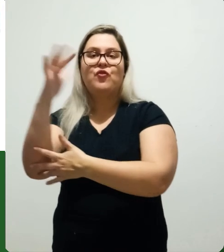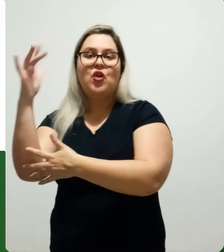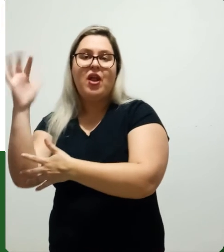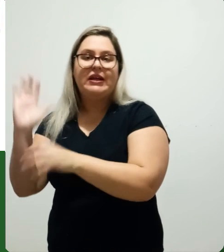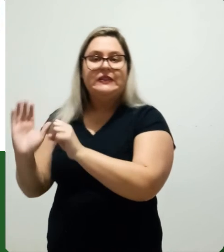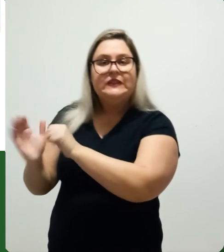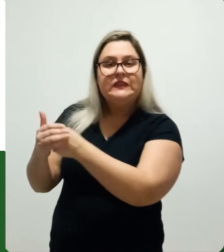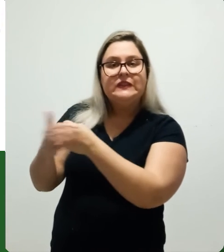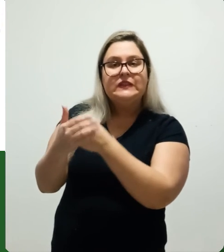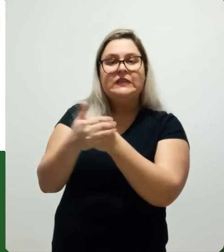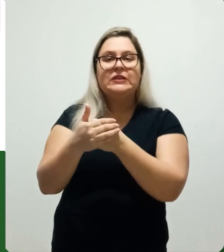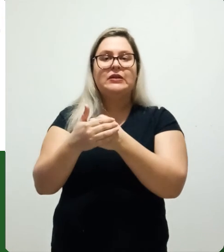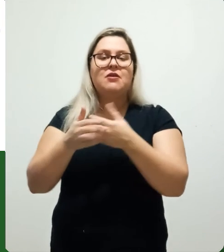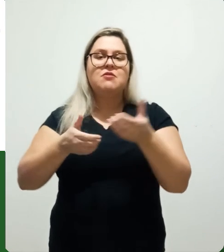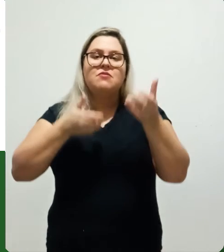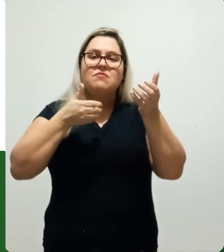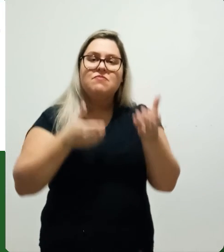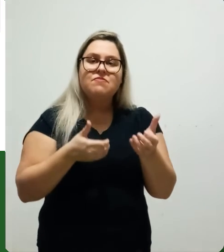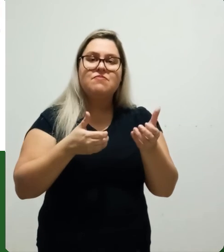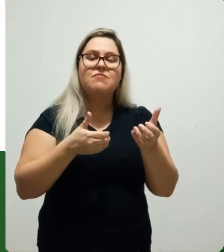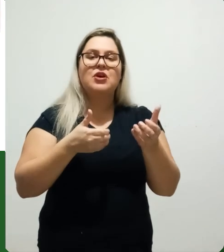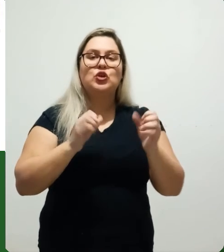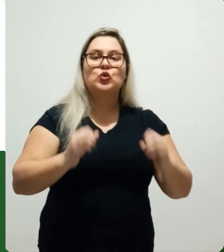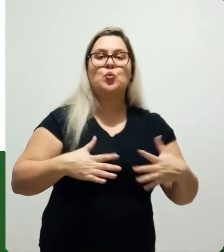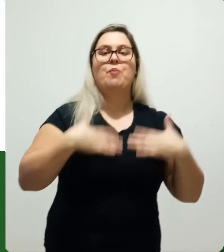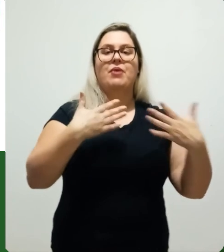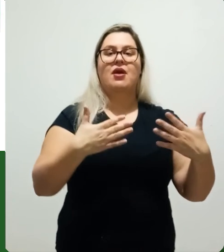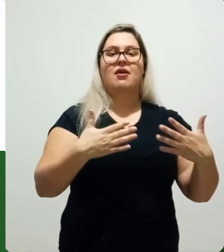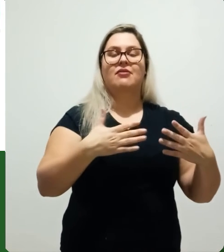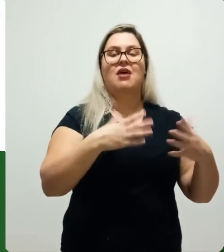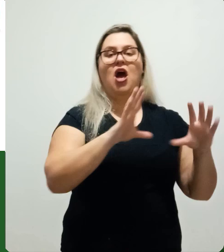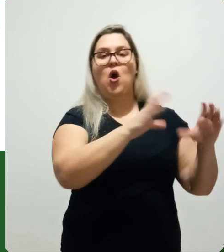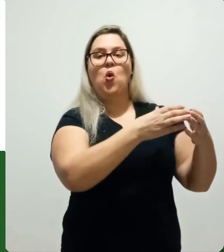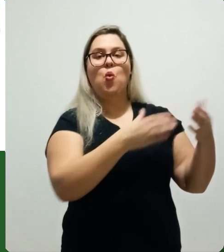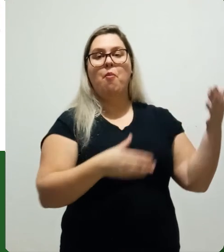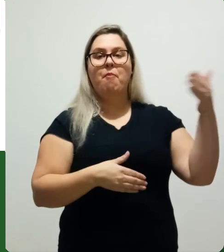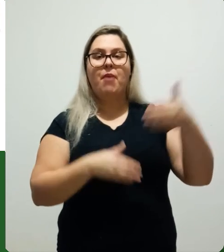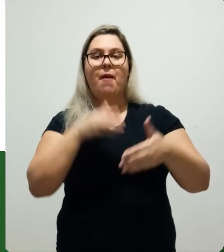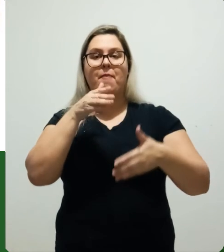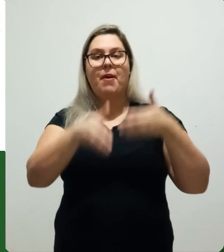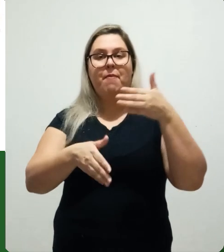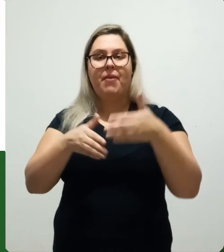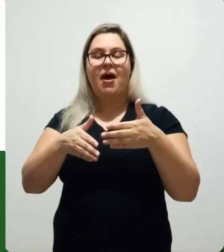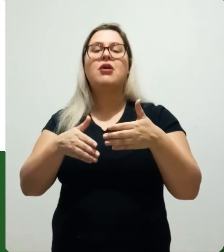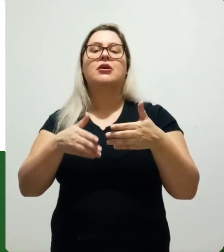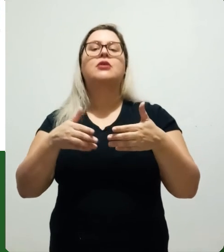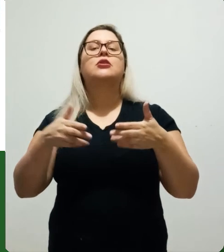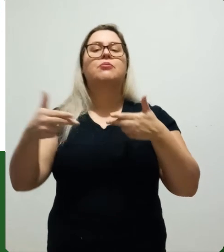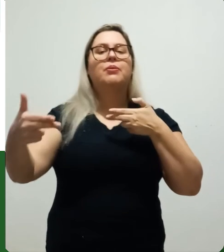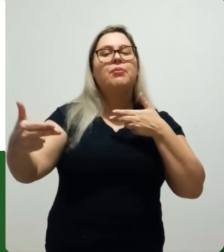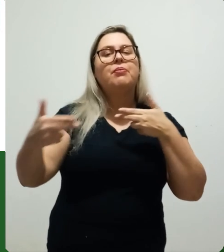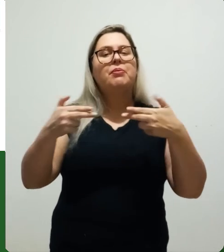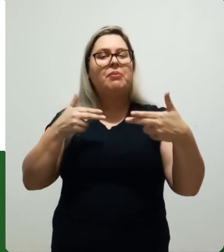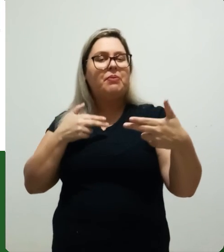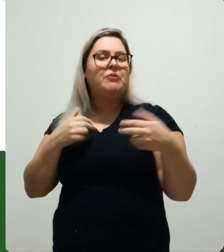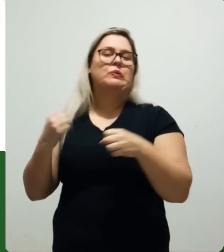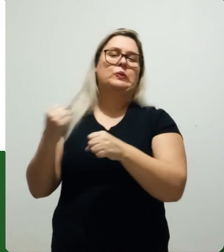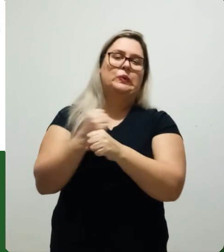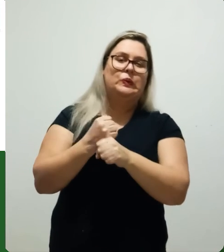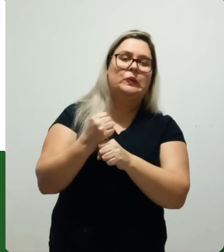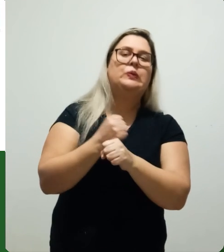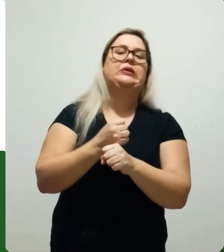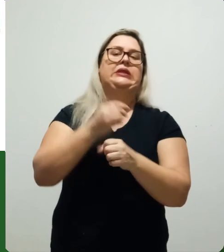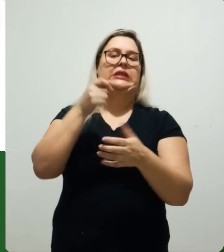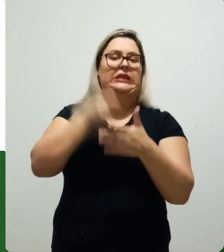no interior da floresta e atacando de surpresa as expedições que chegavam para atacá-los, e